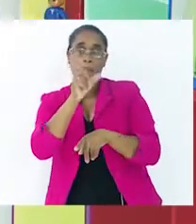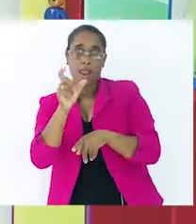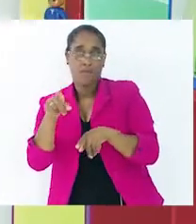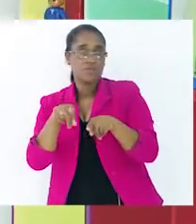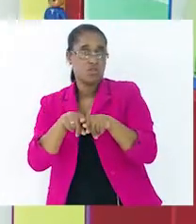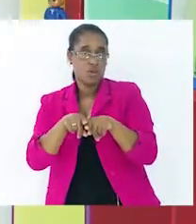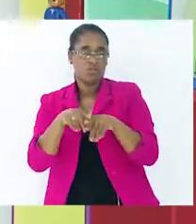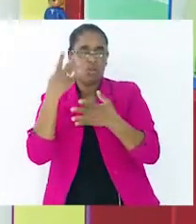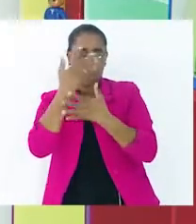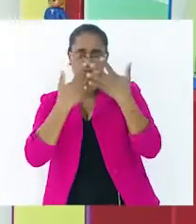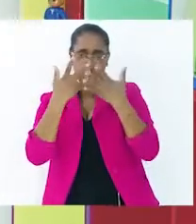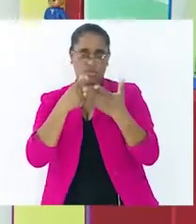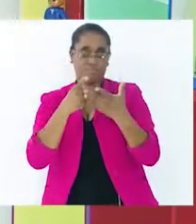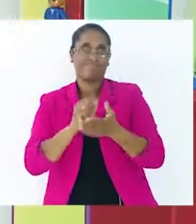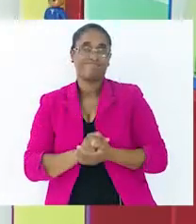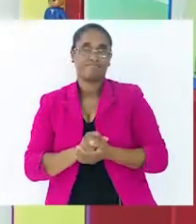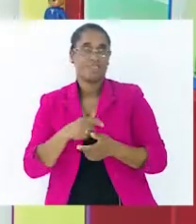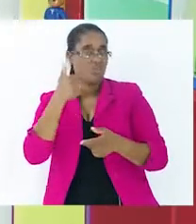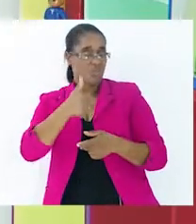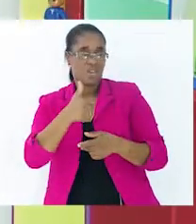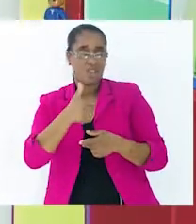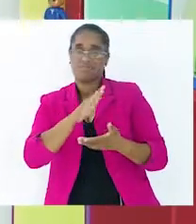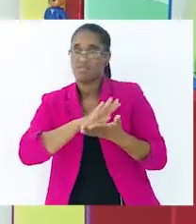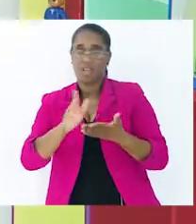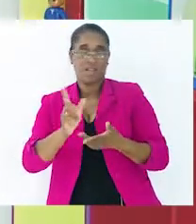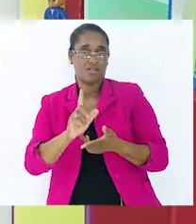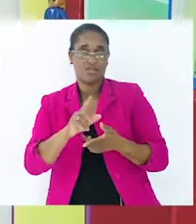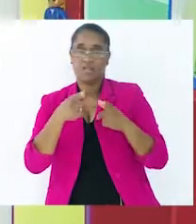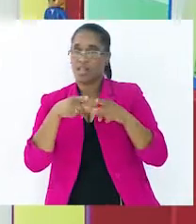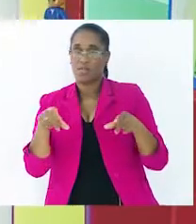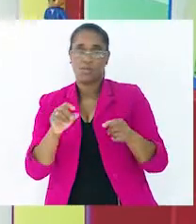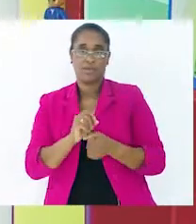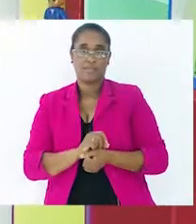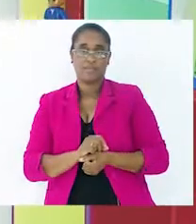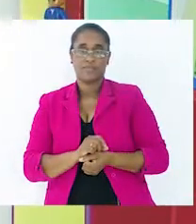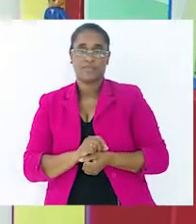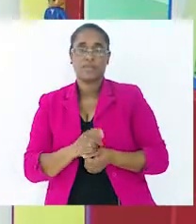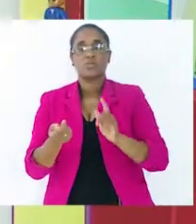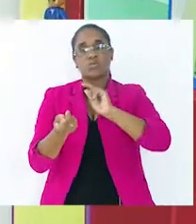confusões, o que não é nada correto, não é nada assertivo na língua,